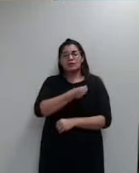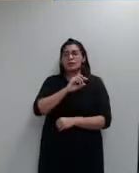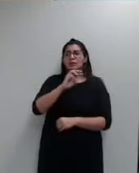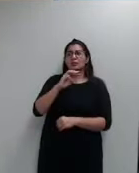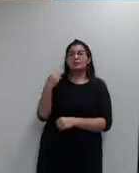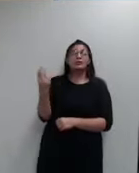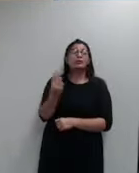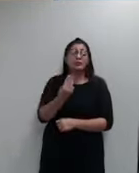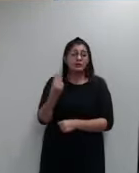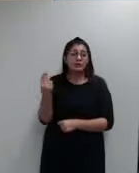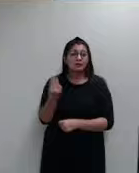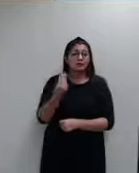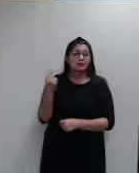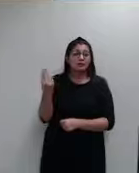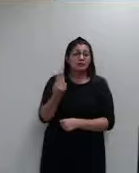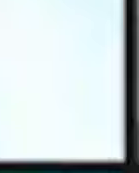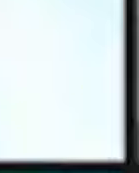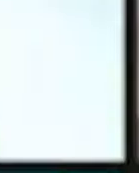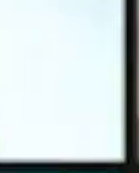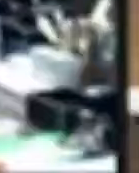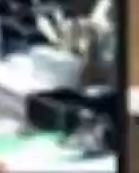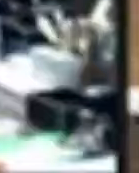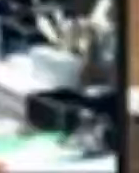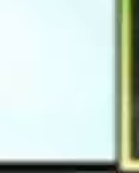sei exatamente quem.